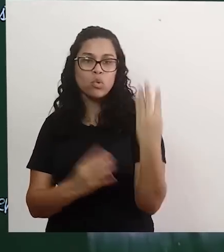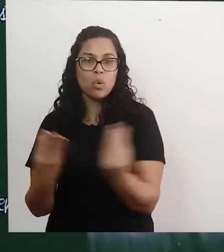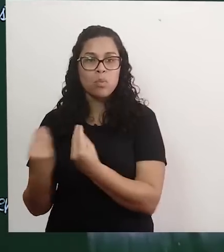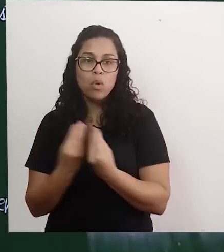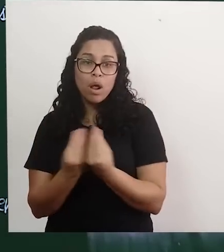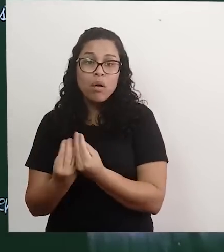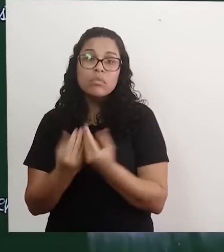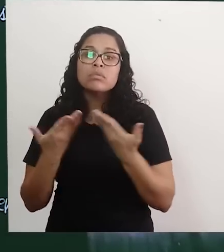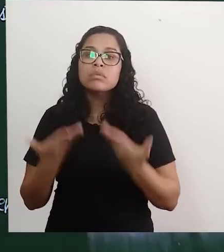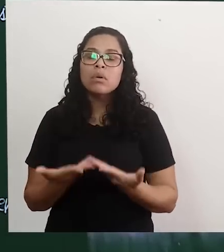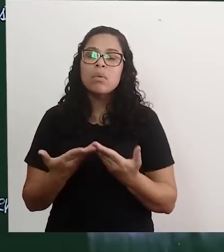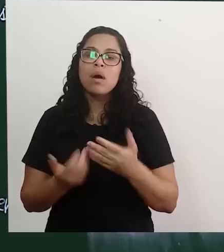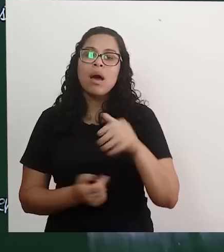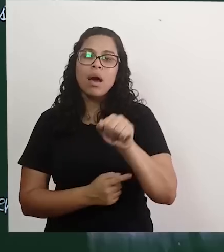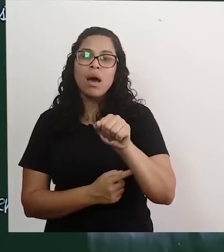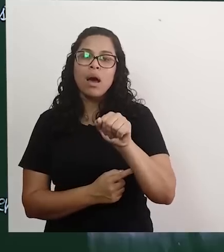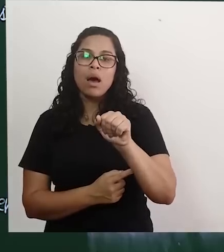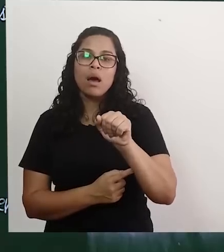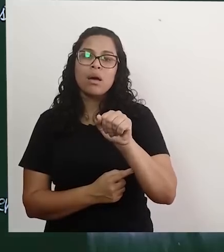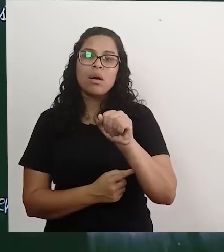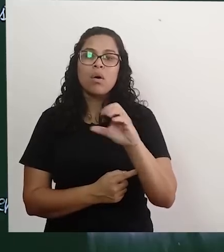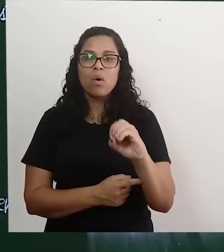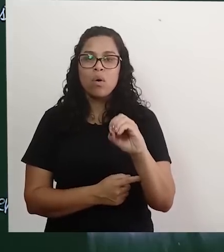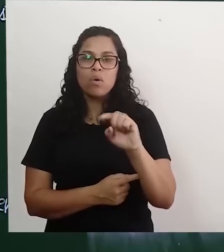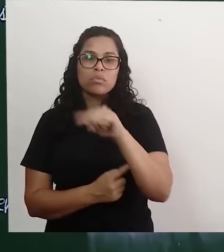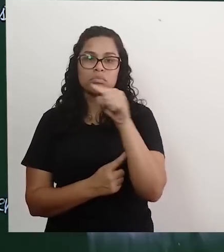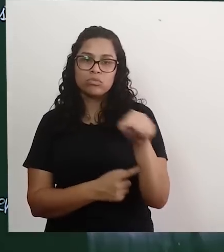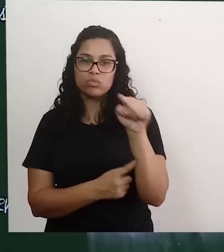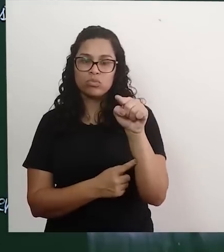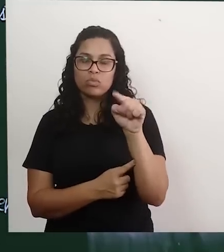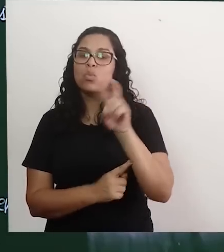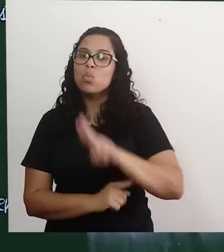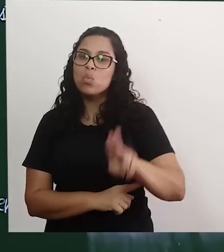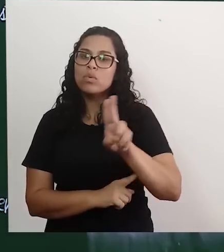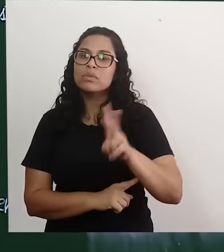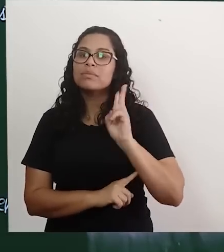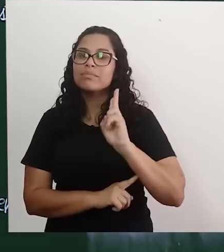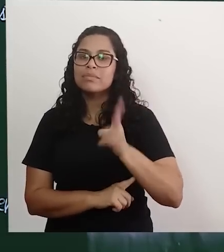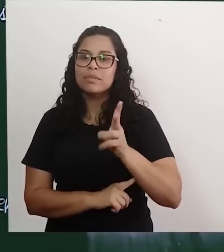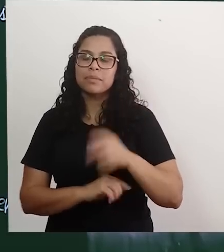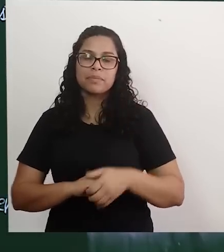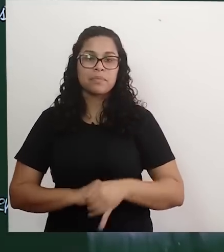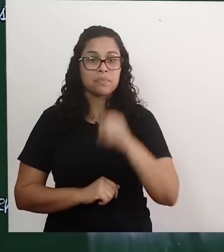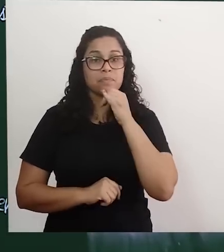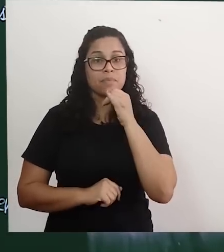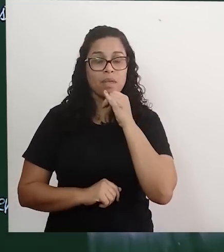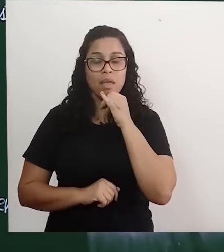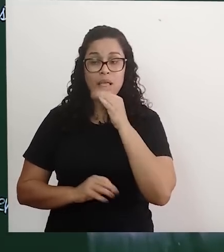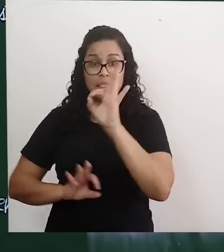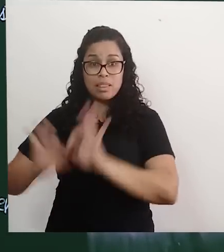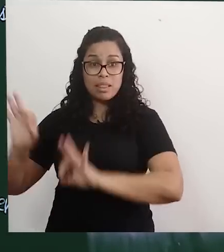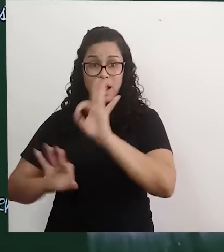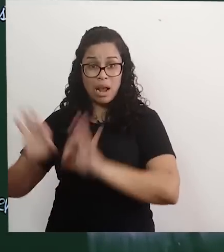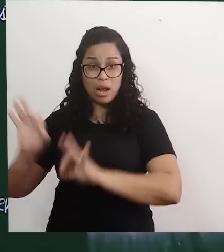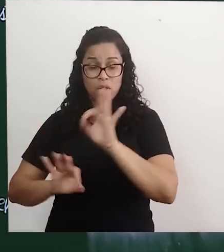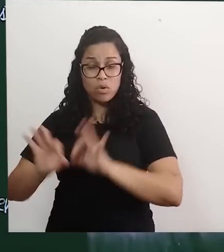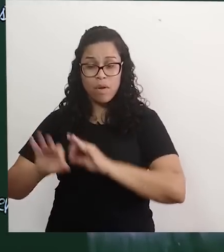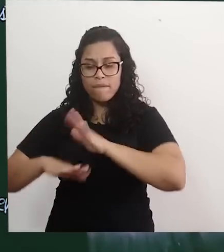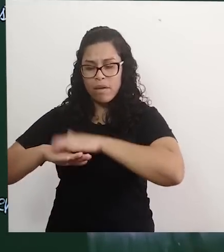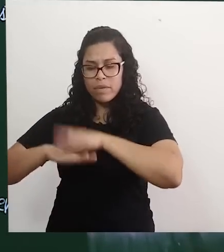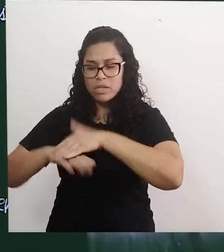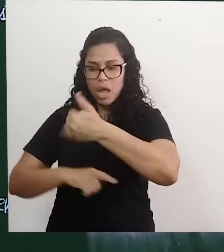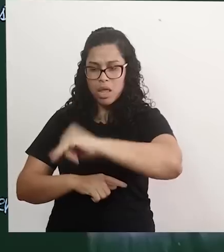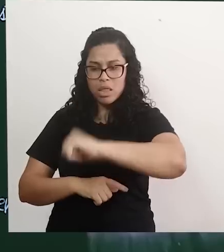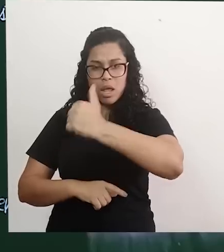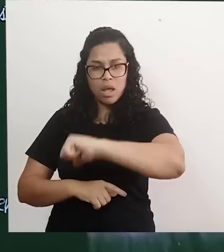usar a terminação a, til, o. Vamos ver o exemplo. Os técnicos farão a análise e darão